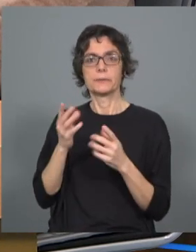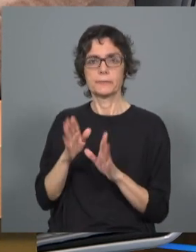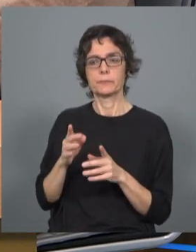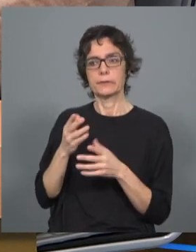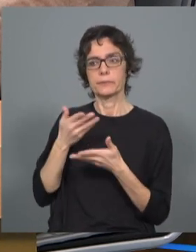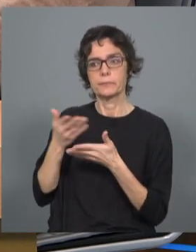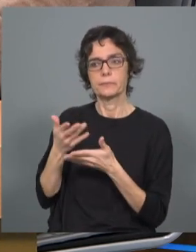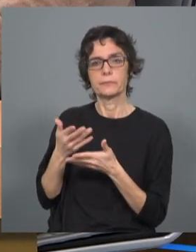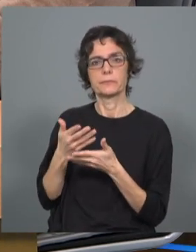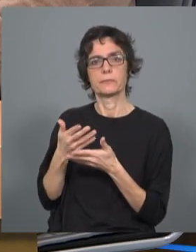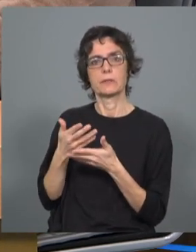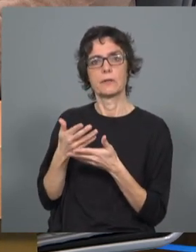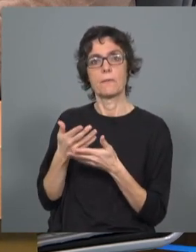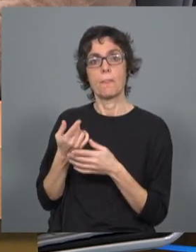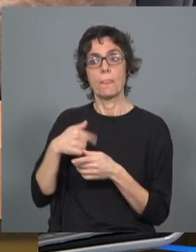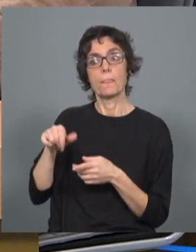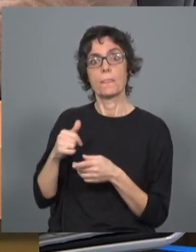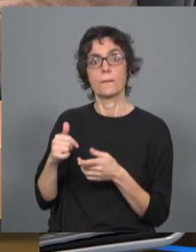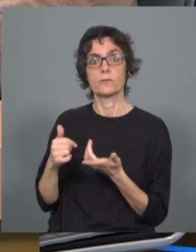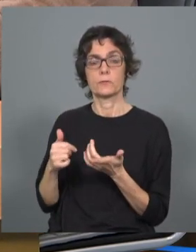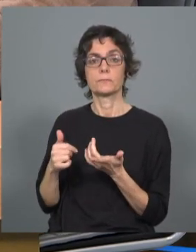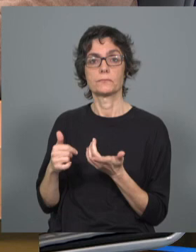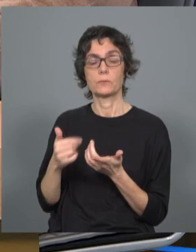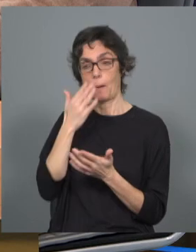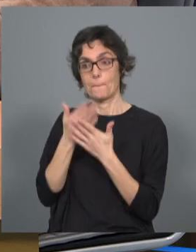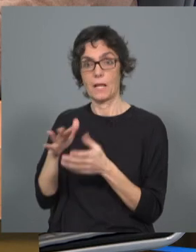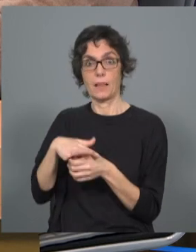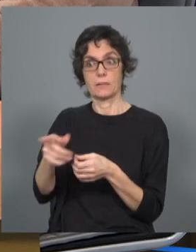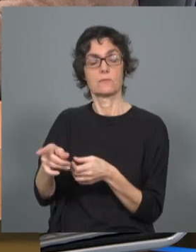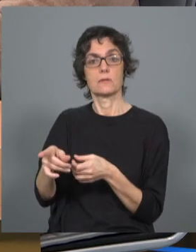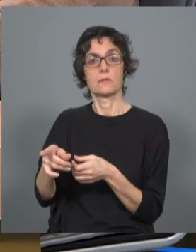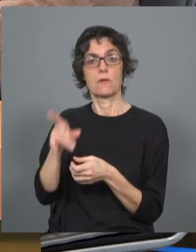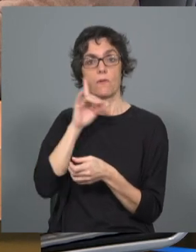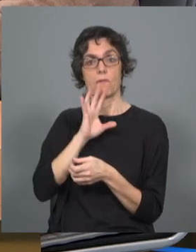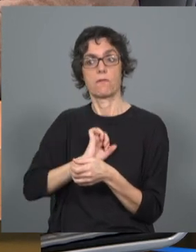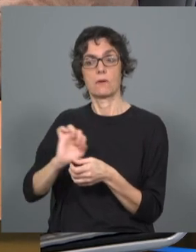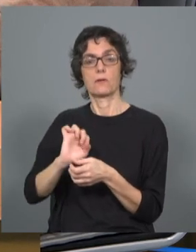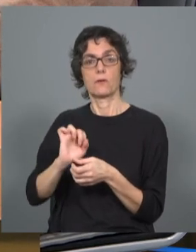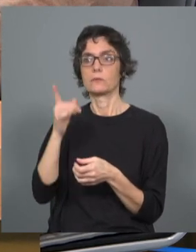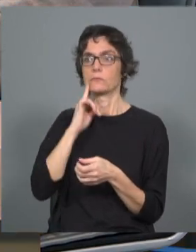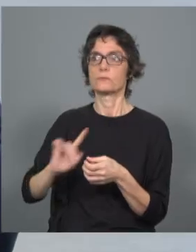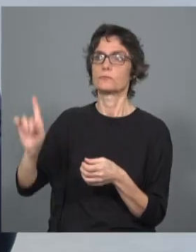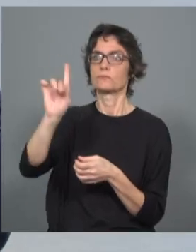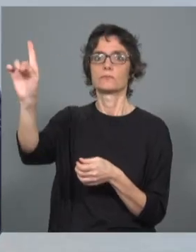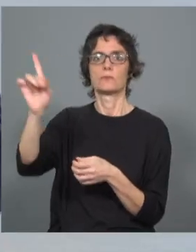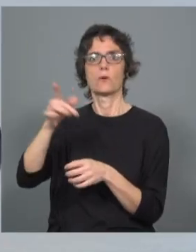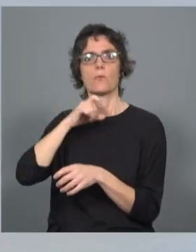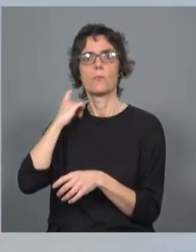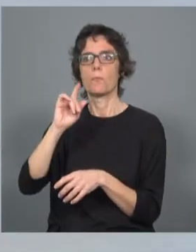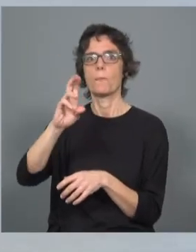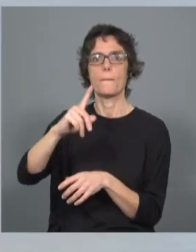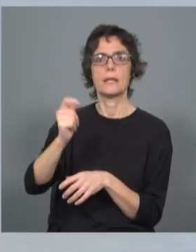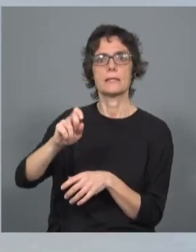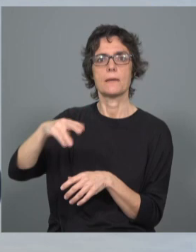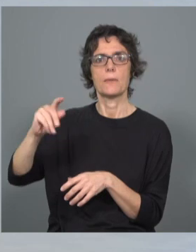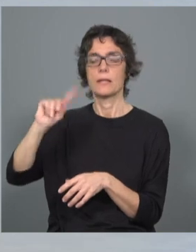episódio concreto, fomos fazendo este caminho, esta conversa com o Padre Zé Manel, primeiro os dois, depois a dada altura tive